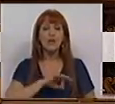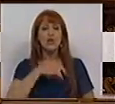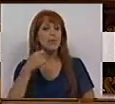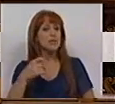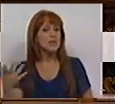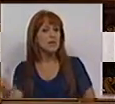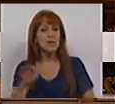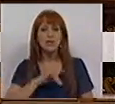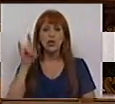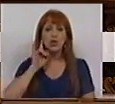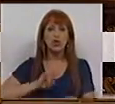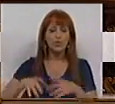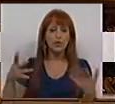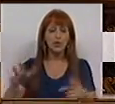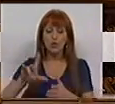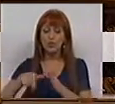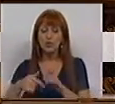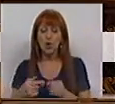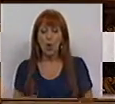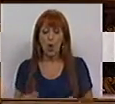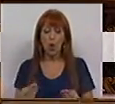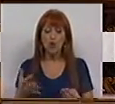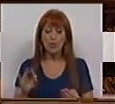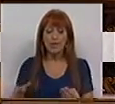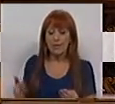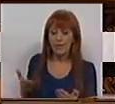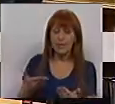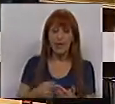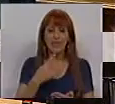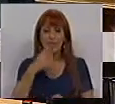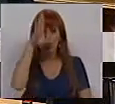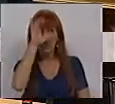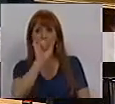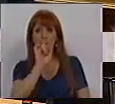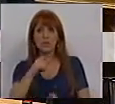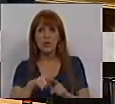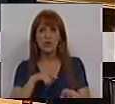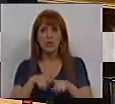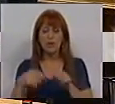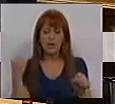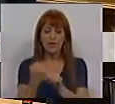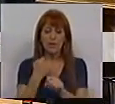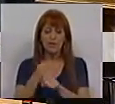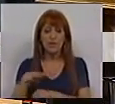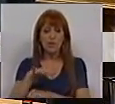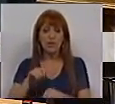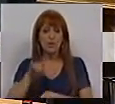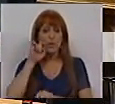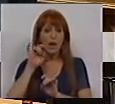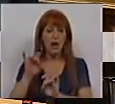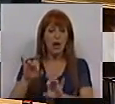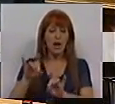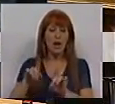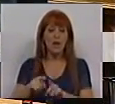Senhor Presidente, senhoras e senhores deputados, o projeto que hoje o PS aqui traz recomenda ao Governo uma política ativa no âmbito da